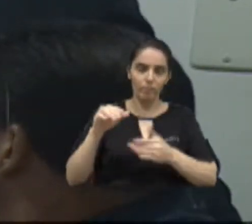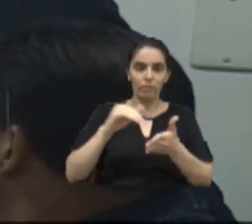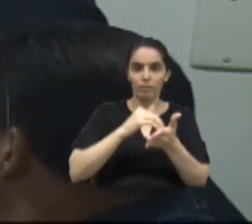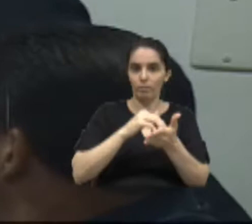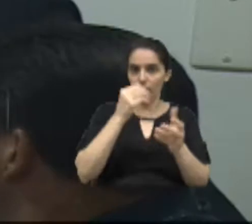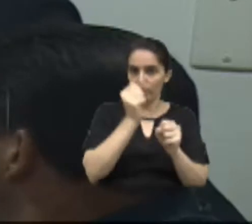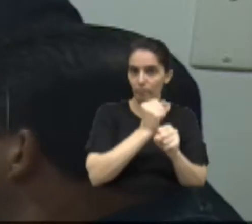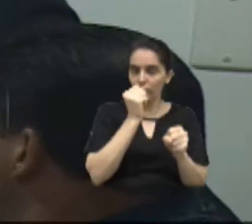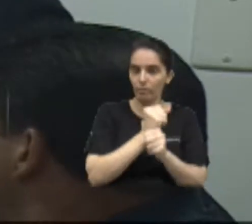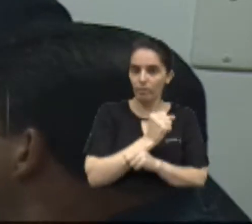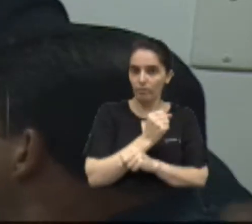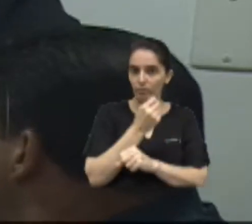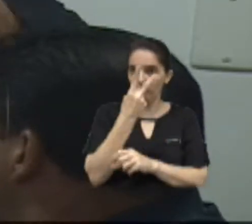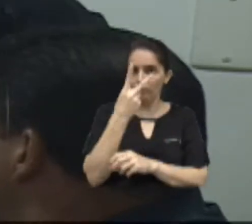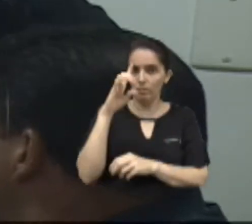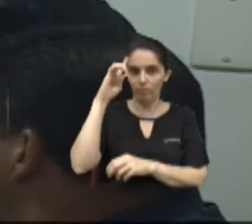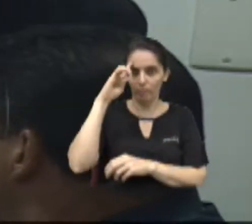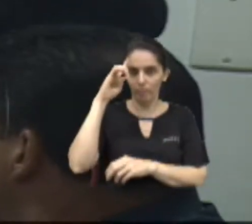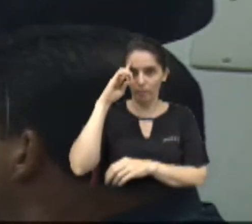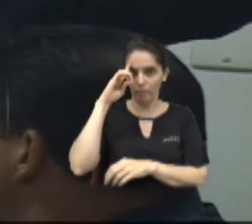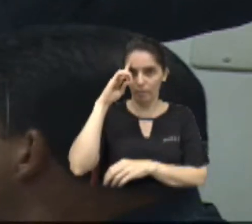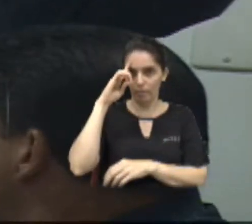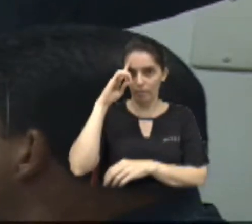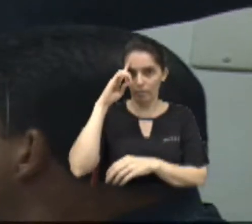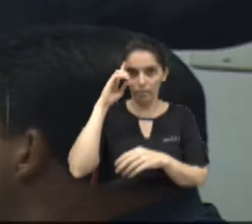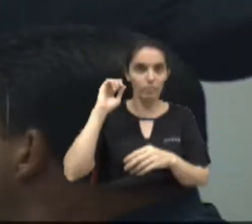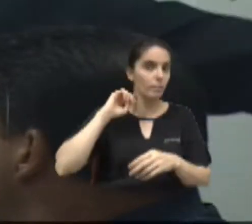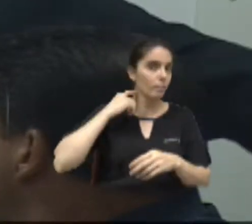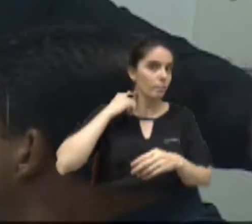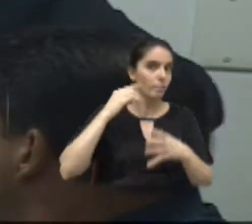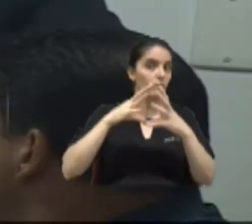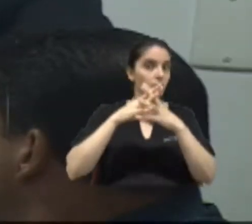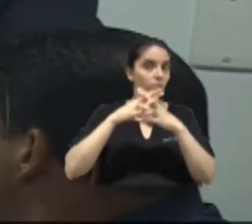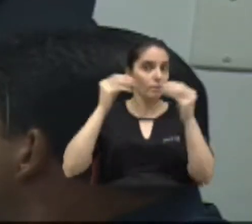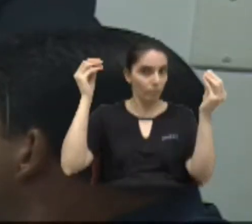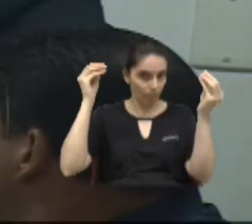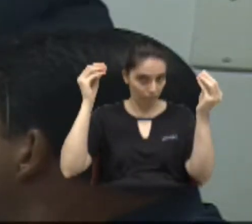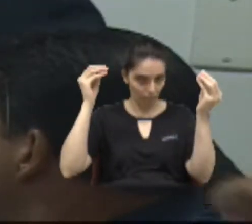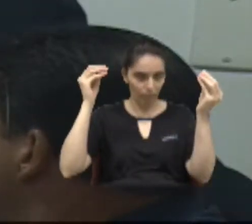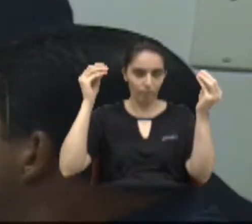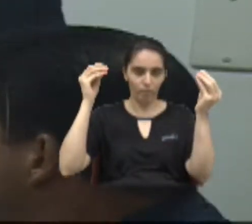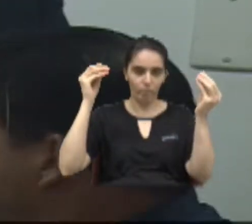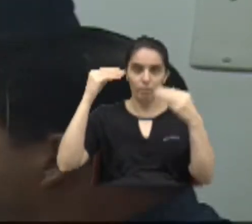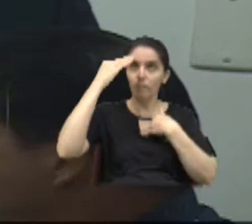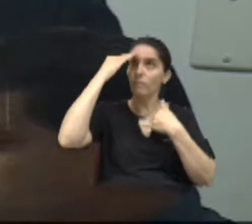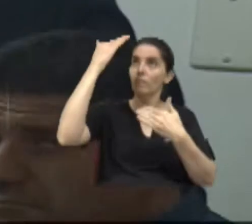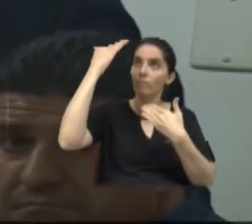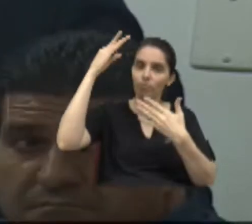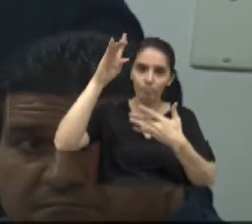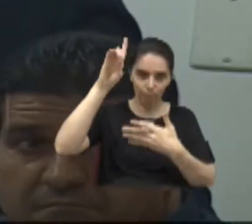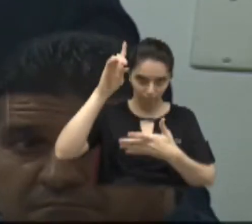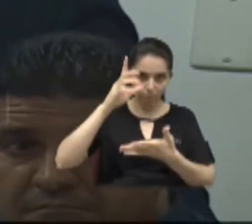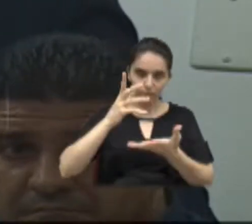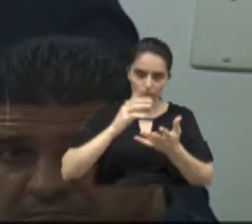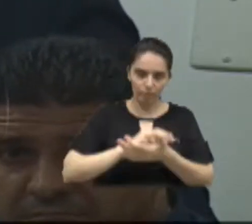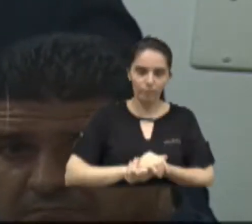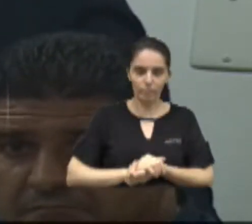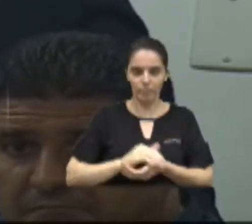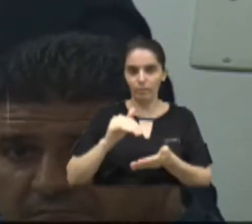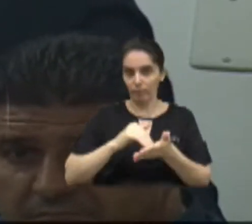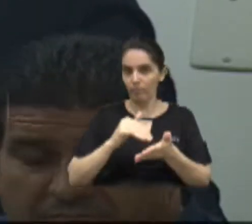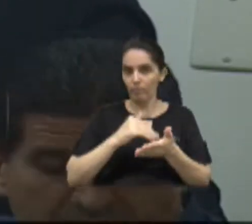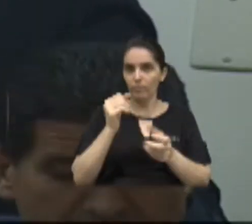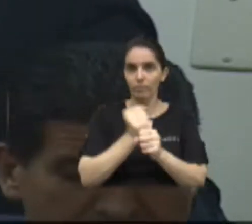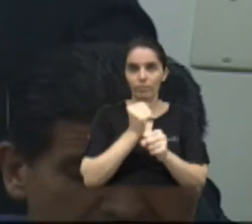em 2 dias, graças a Deus, depois de uma reclamação de toda a rua ali do bairro, a Secretaria de